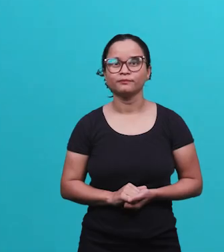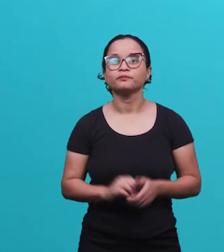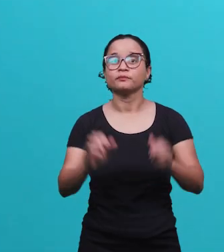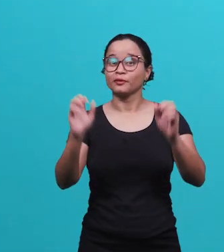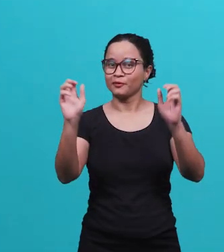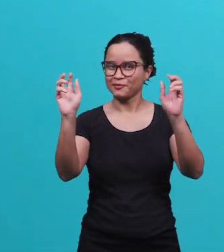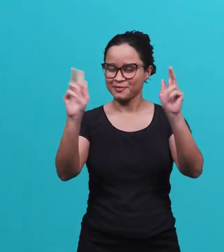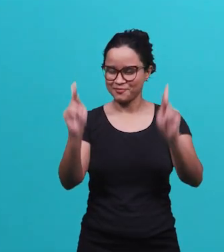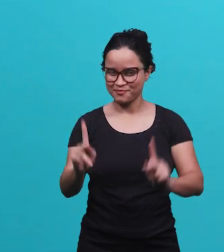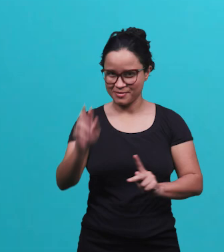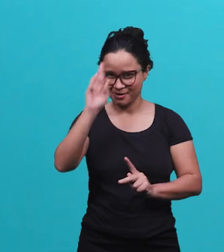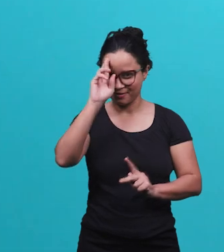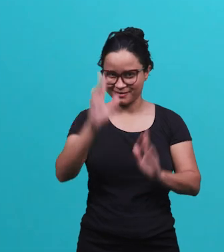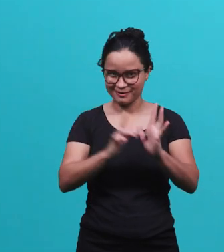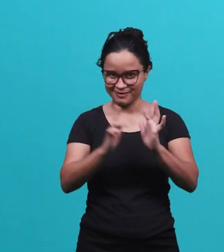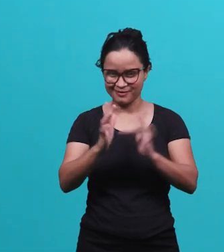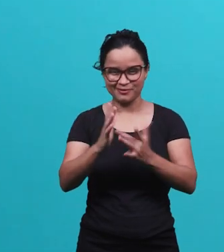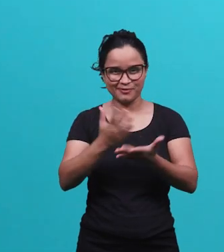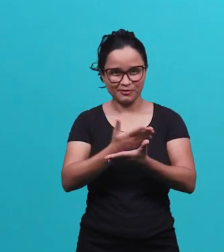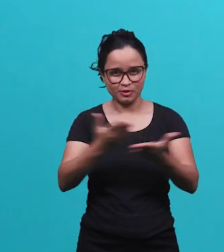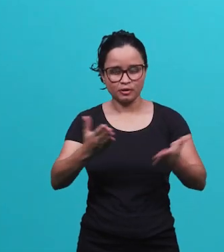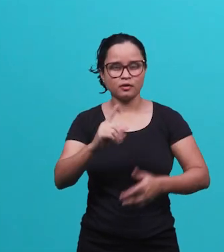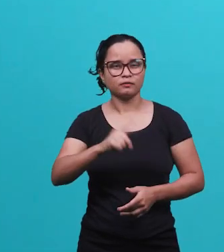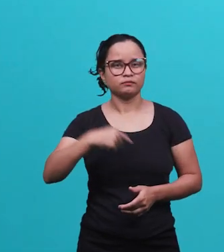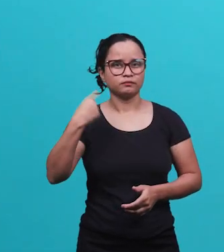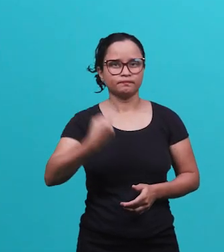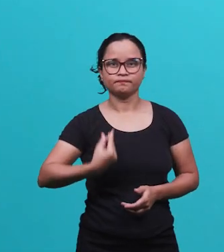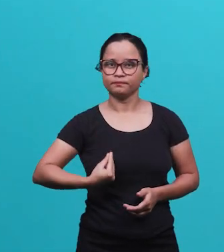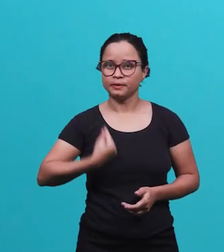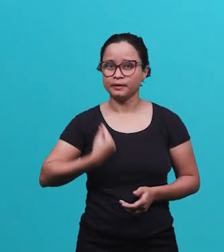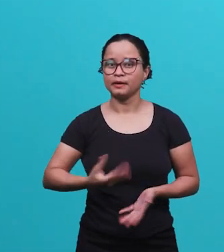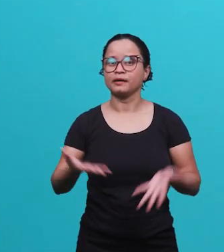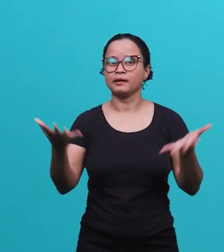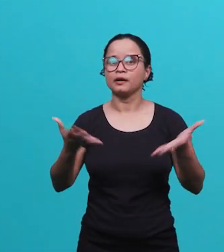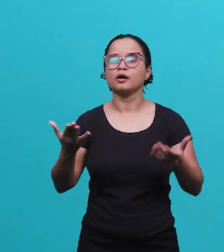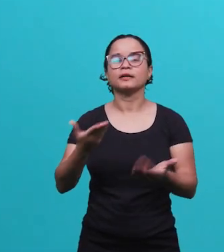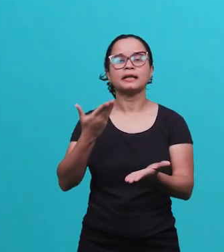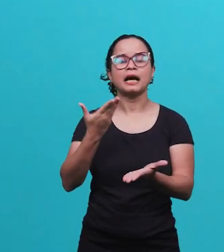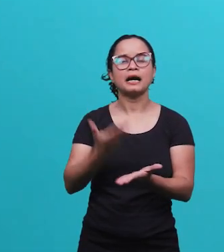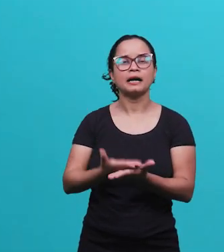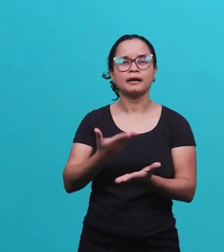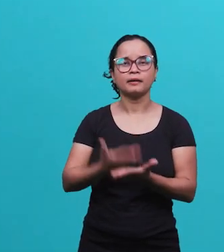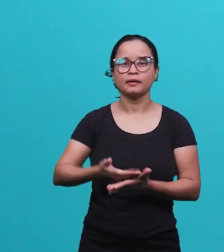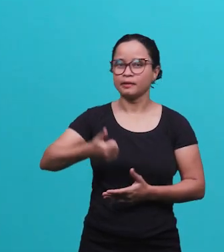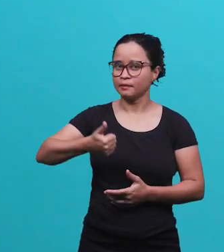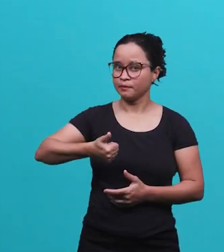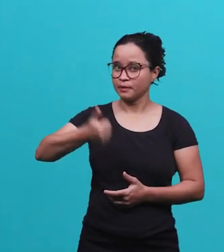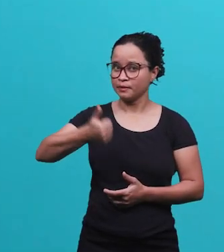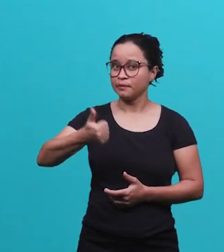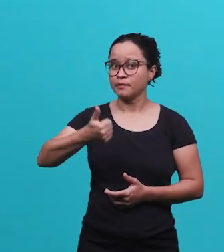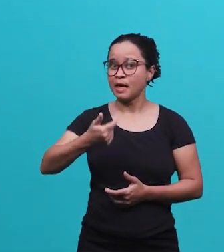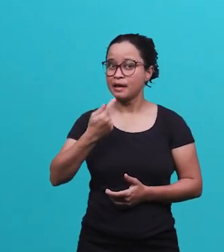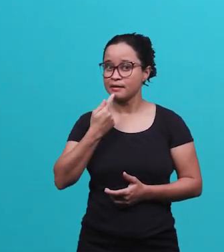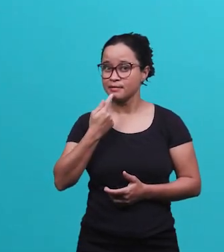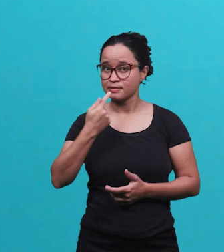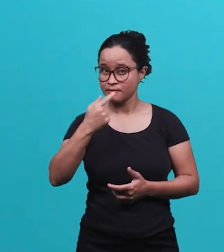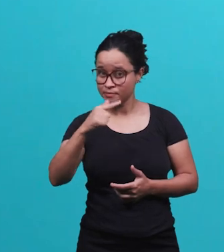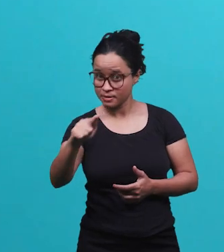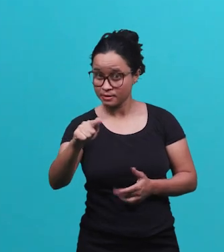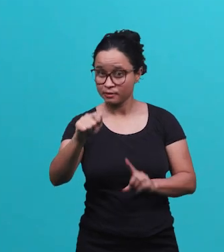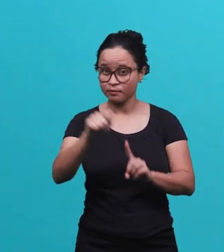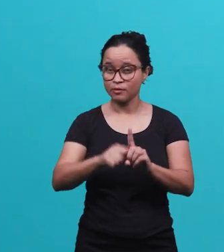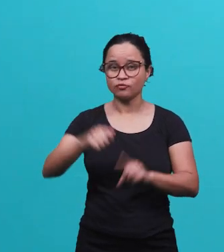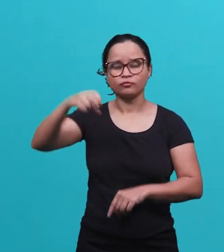A paz do Senhor Jesus, irmãos. Nós estamos aqui então para falar da aula da primeira semana do mês